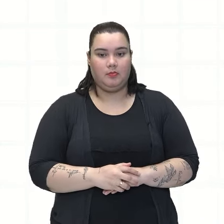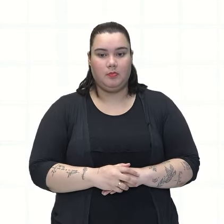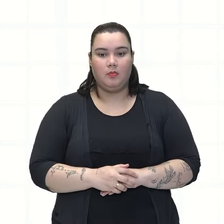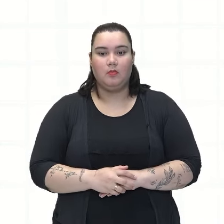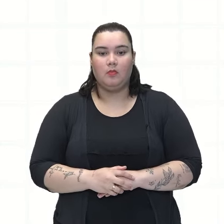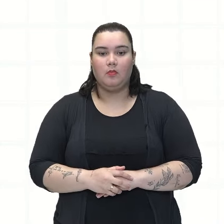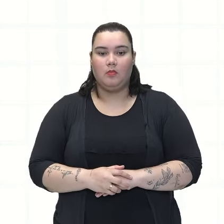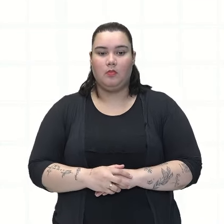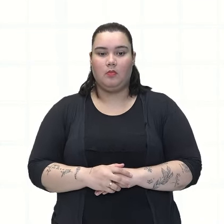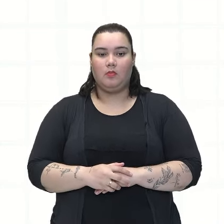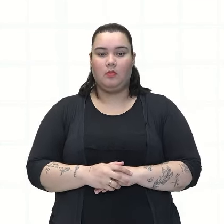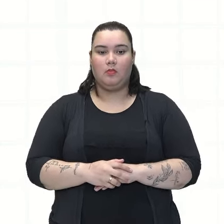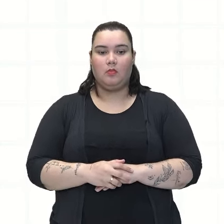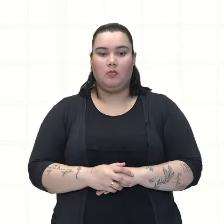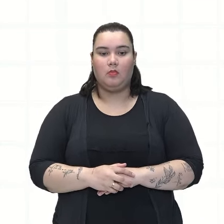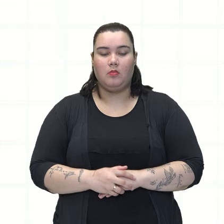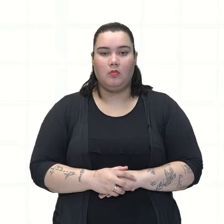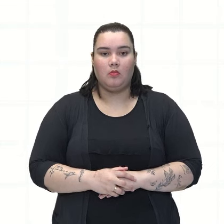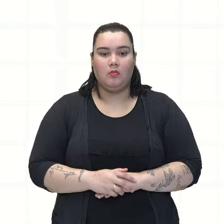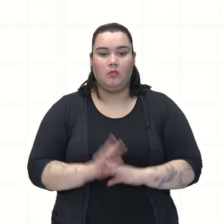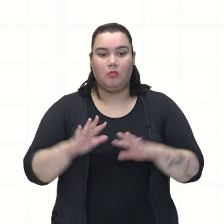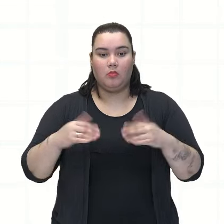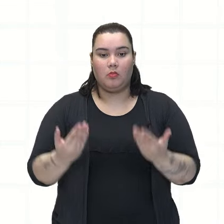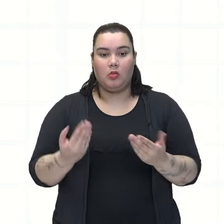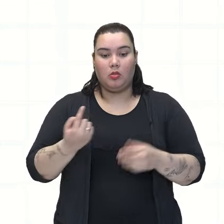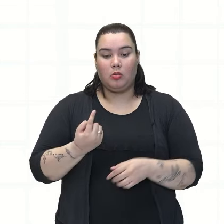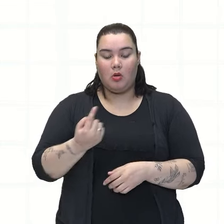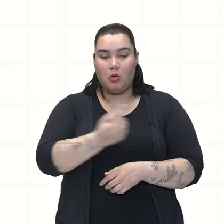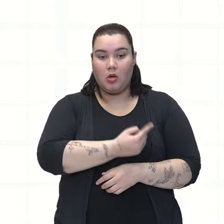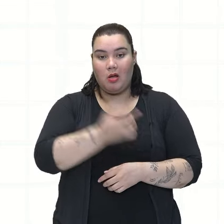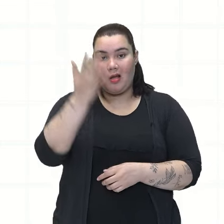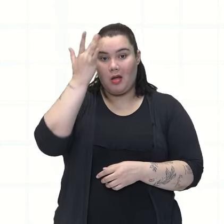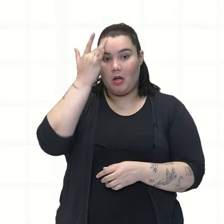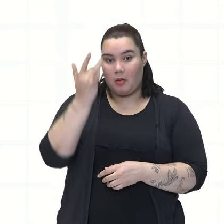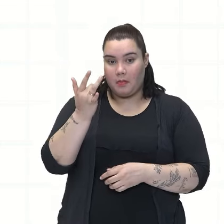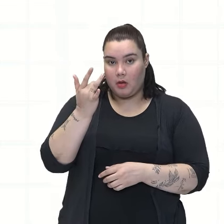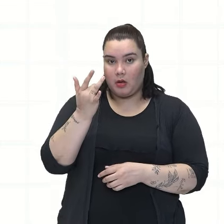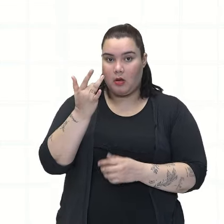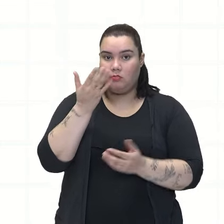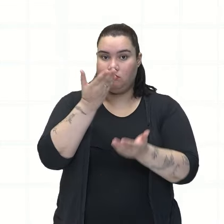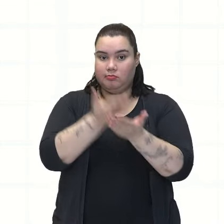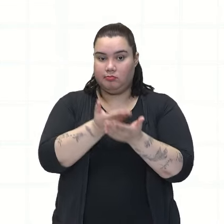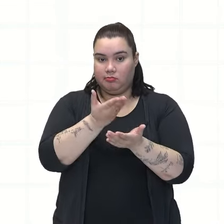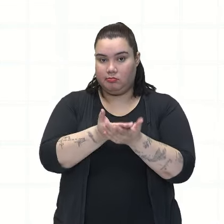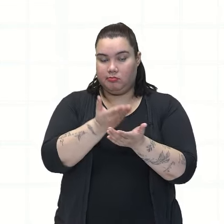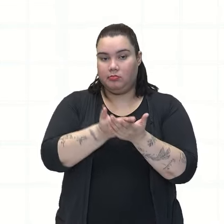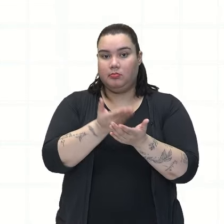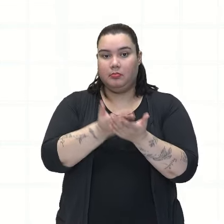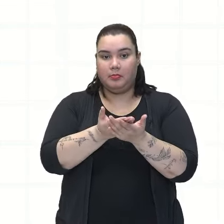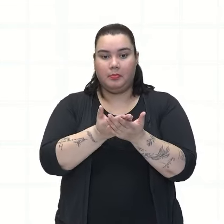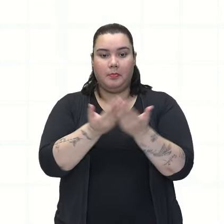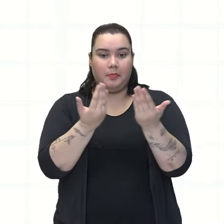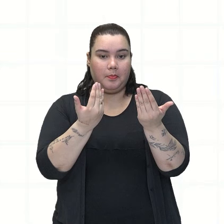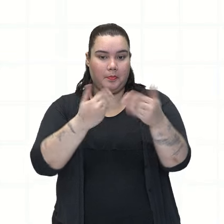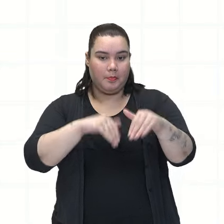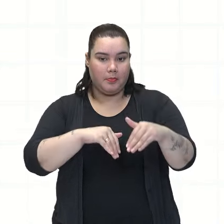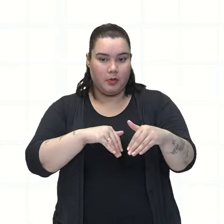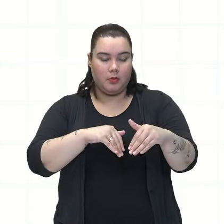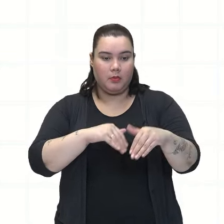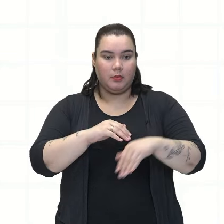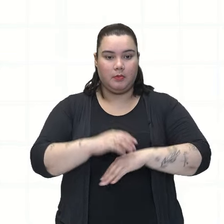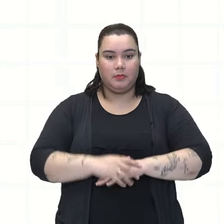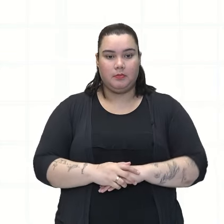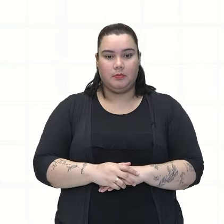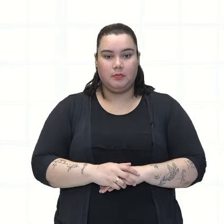exam tomorrow. Então, nós vamos ter, o verbo have, ter ou possuir, o quê? Exam,